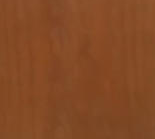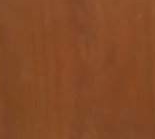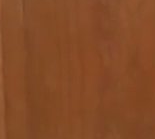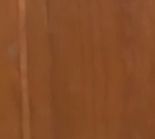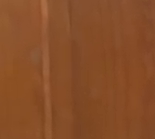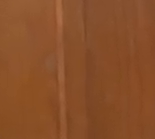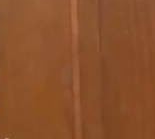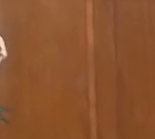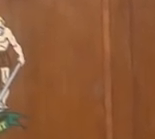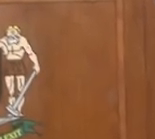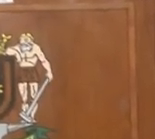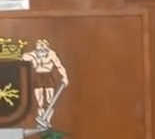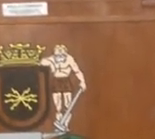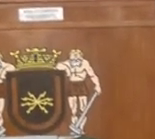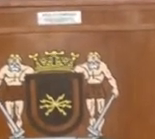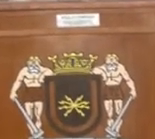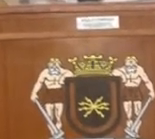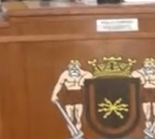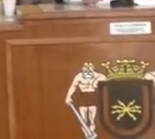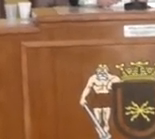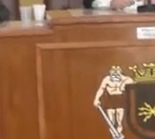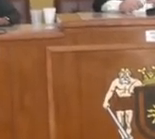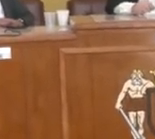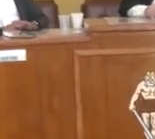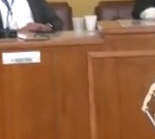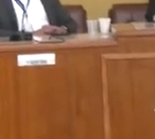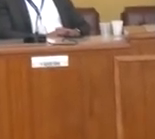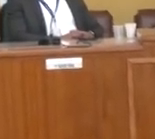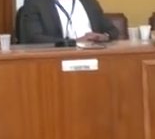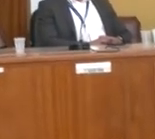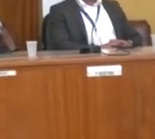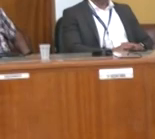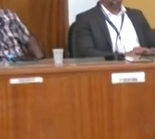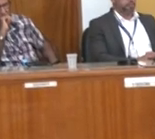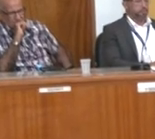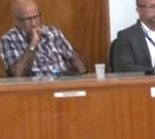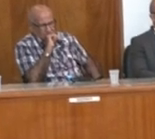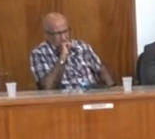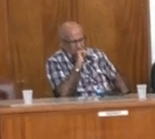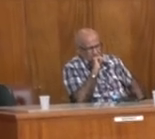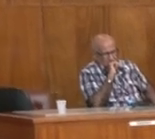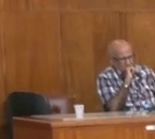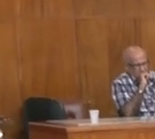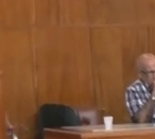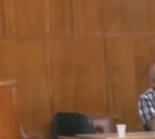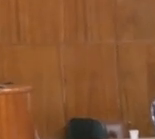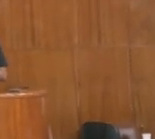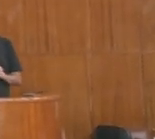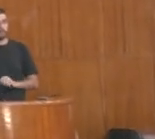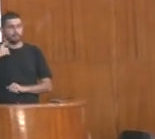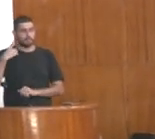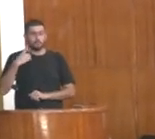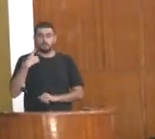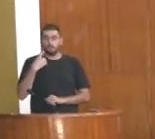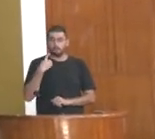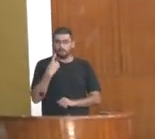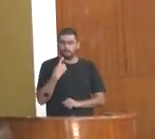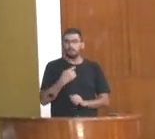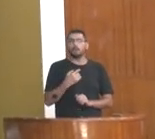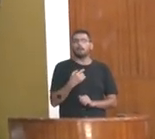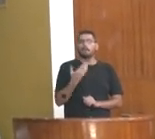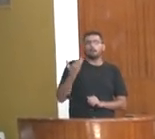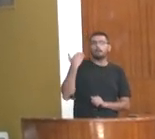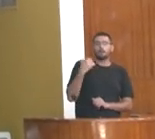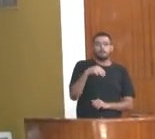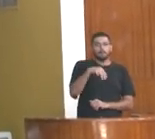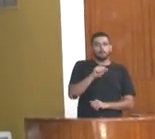a minha formatura, colação de grau e exercício na advocacia, já o deputado, então, presidente, era o deputado